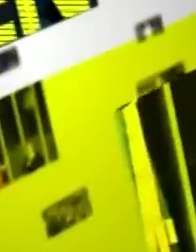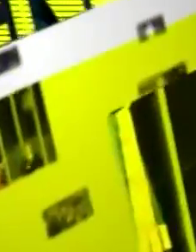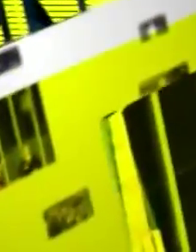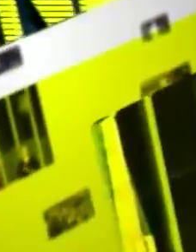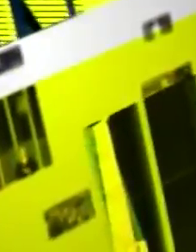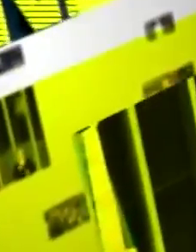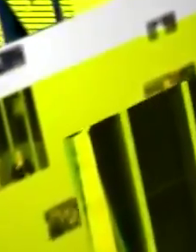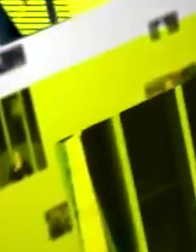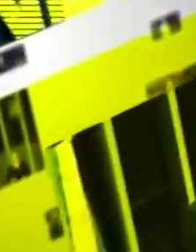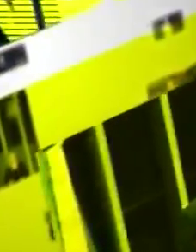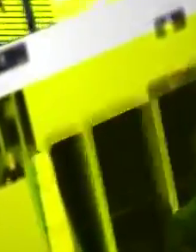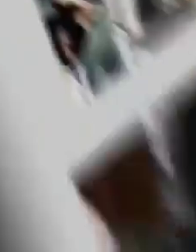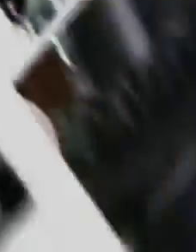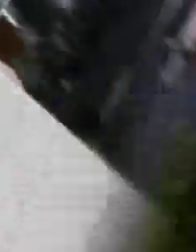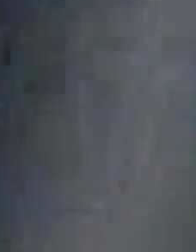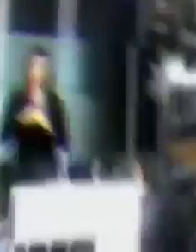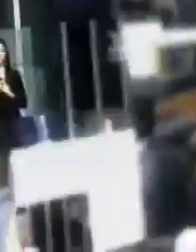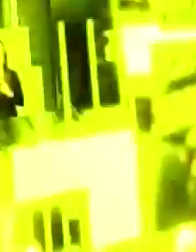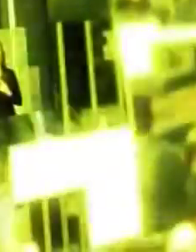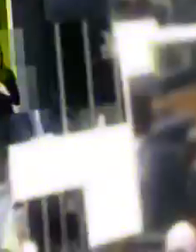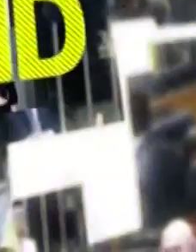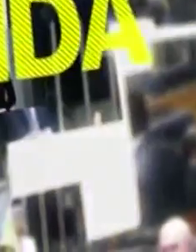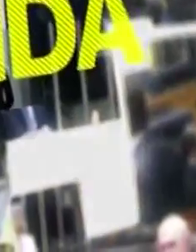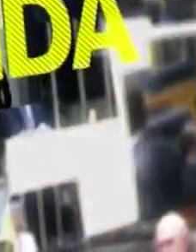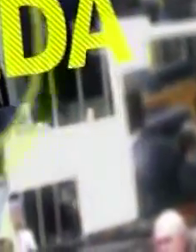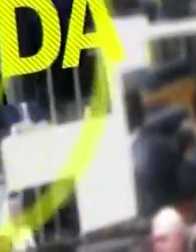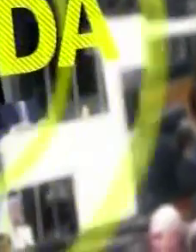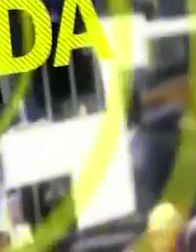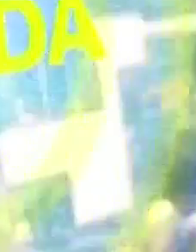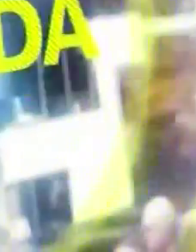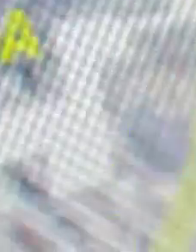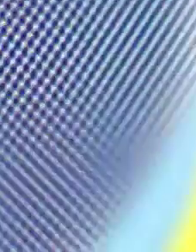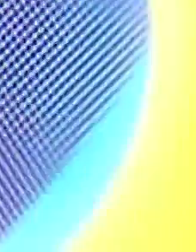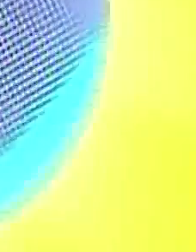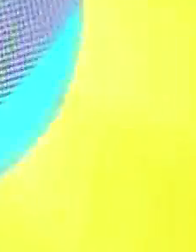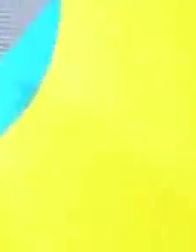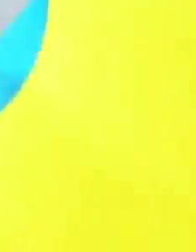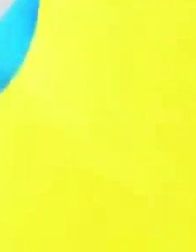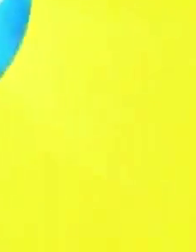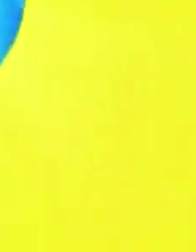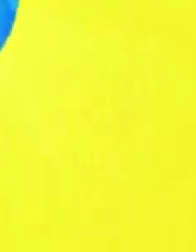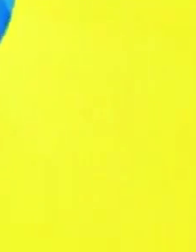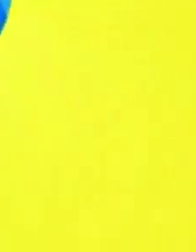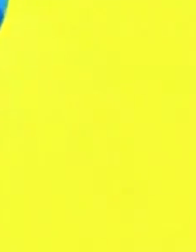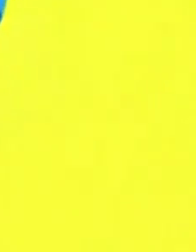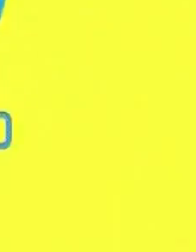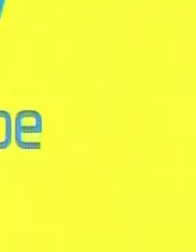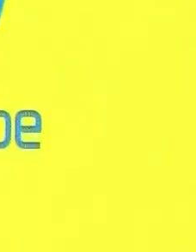Um segundo encaminhamento. Ministério de Santos, no meu estado de São Paulo.